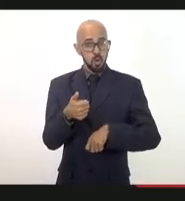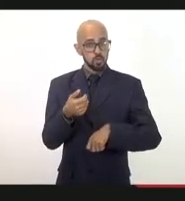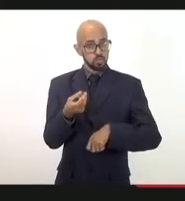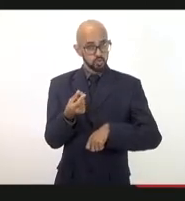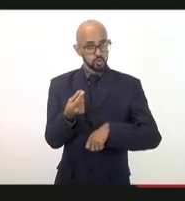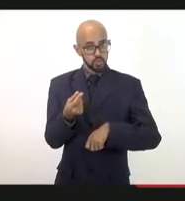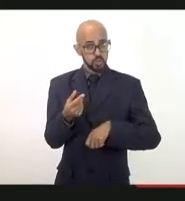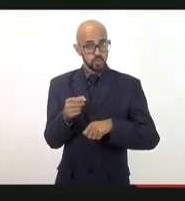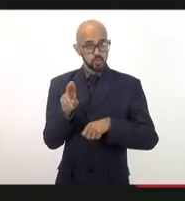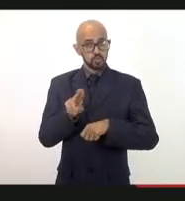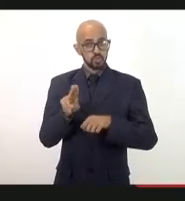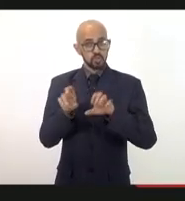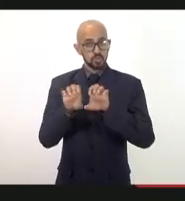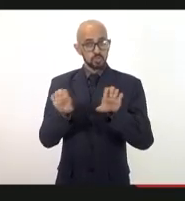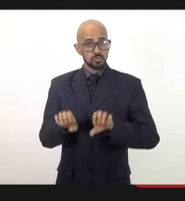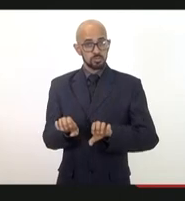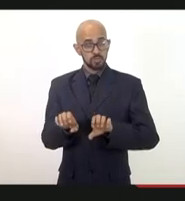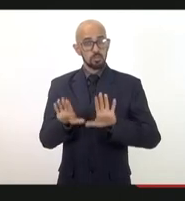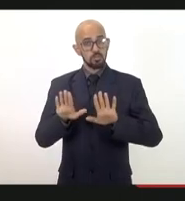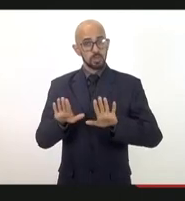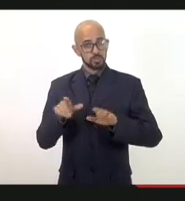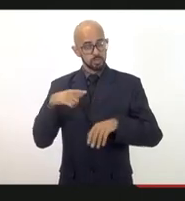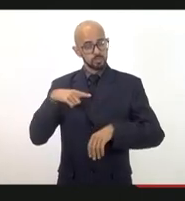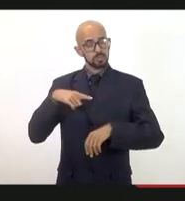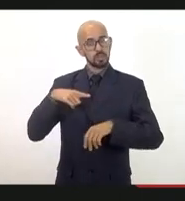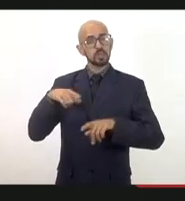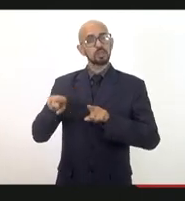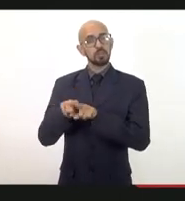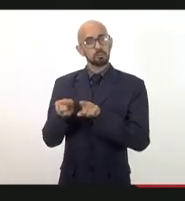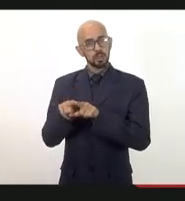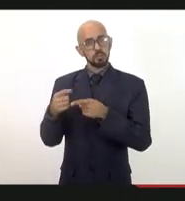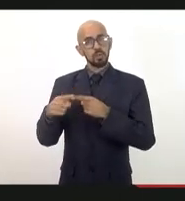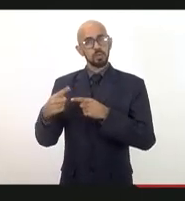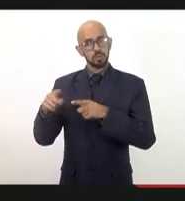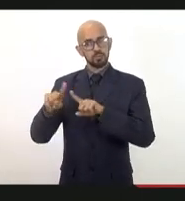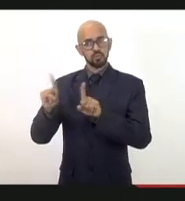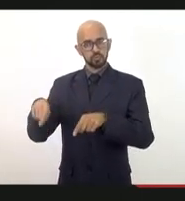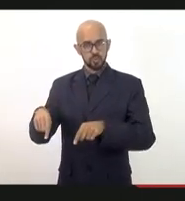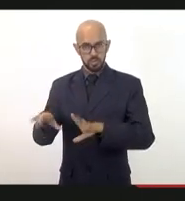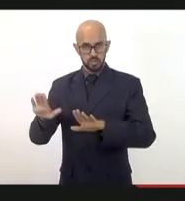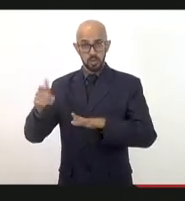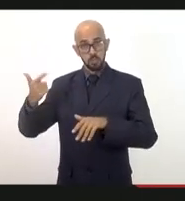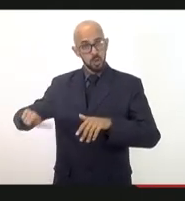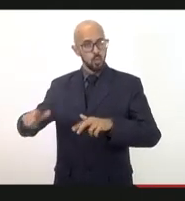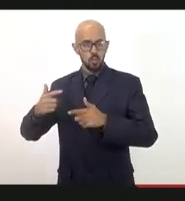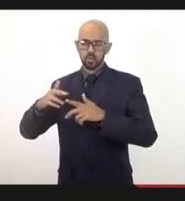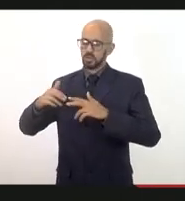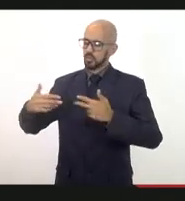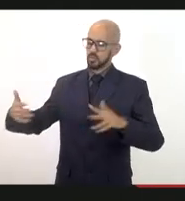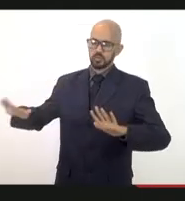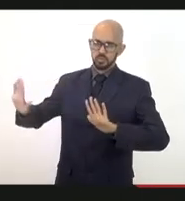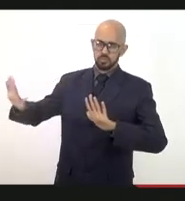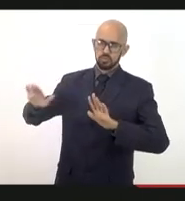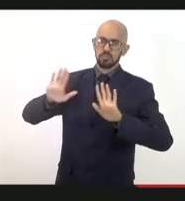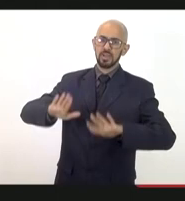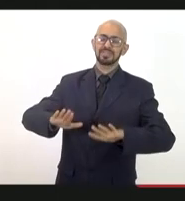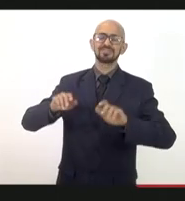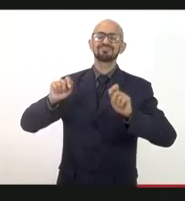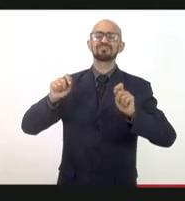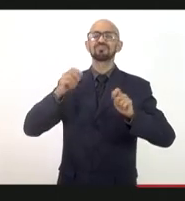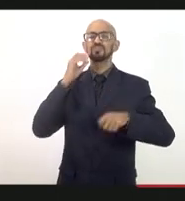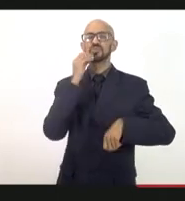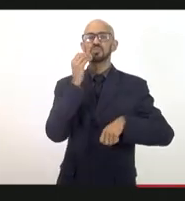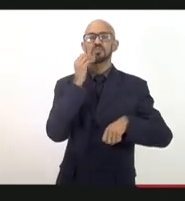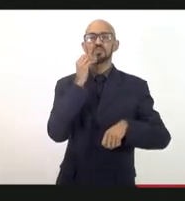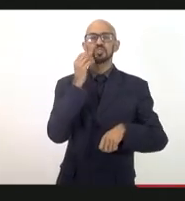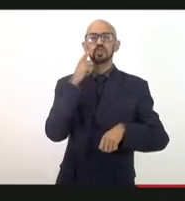aí teria a questão do RH, que aí é uma outra questão. A gente conseguiria triplicar esse número de leitos que a